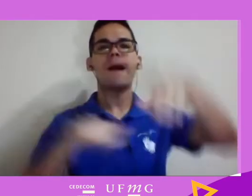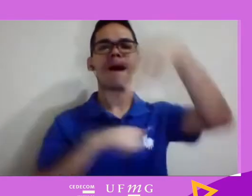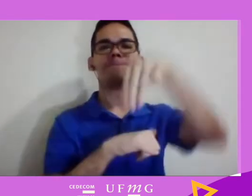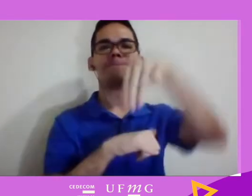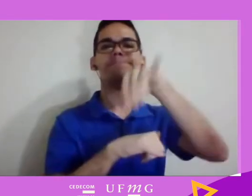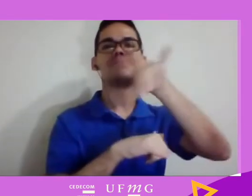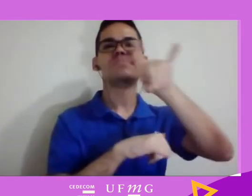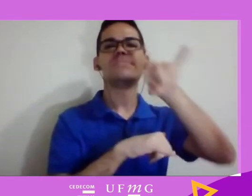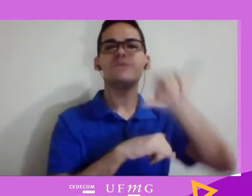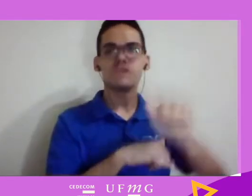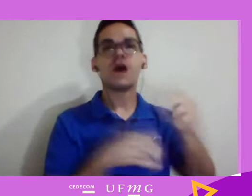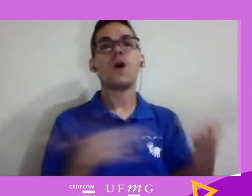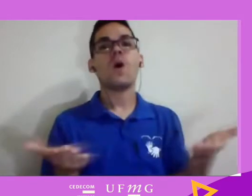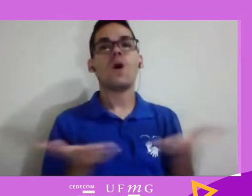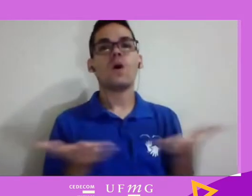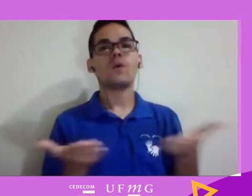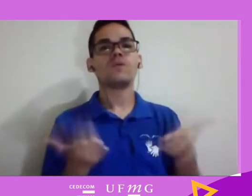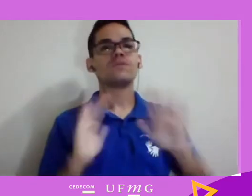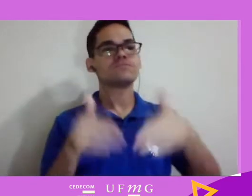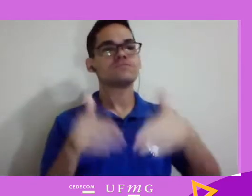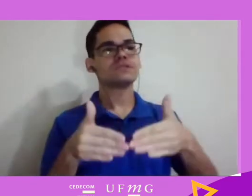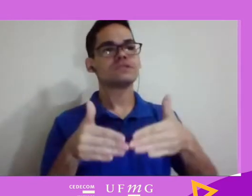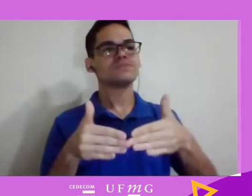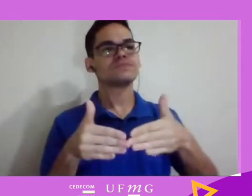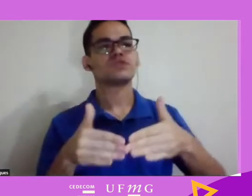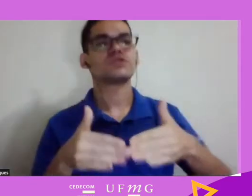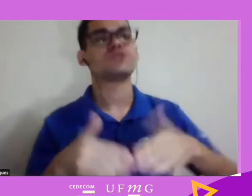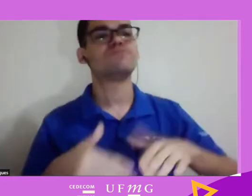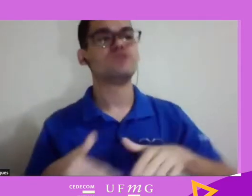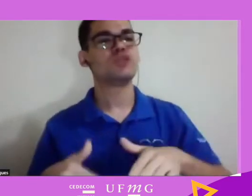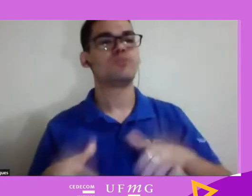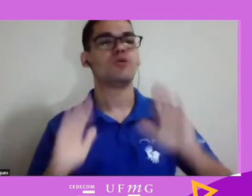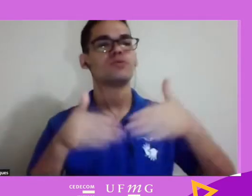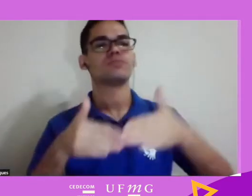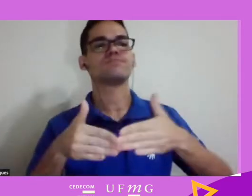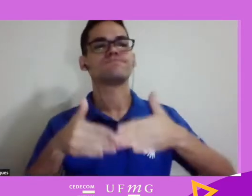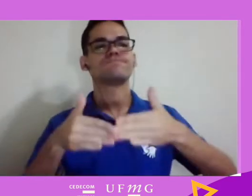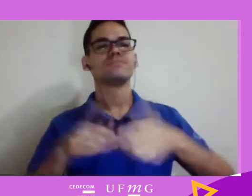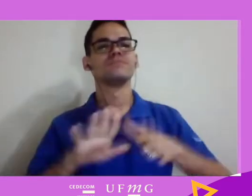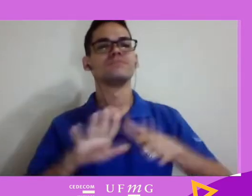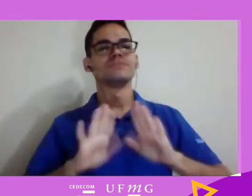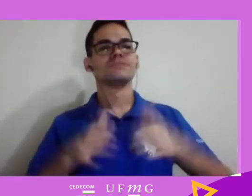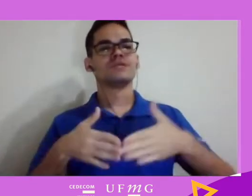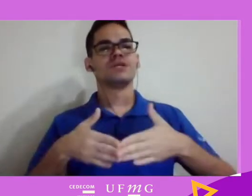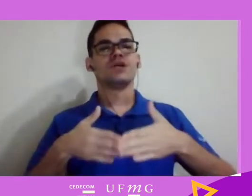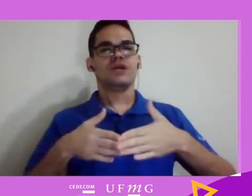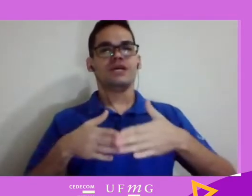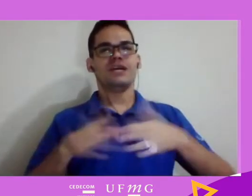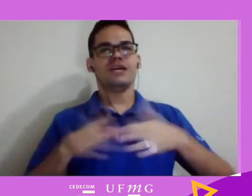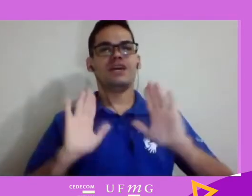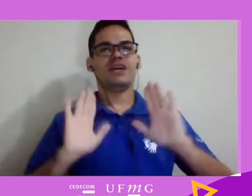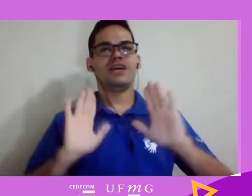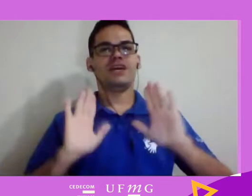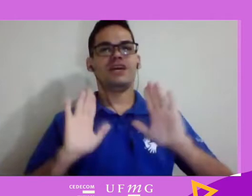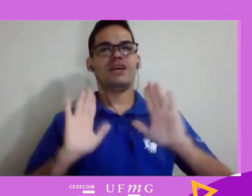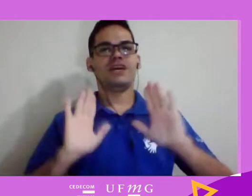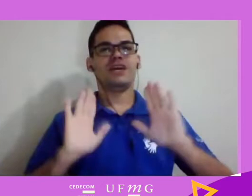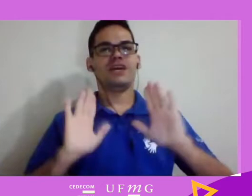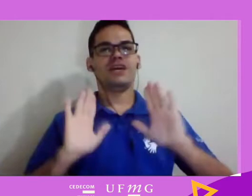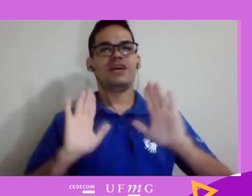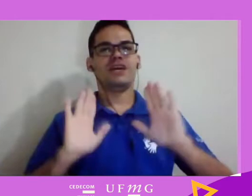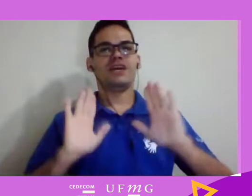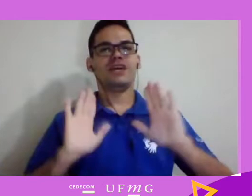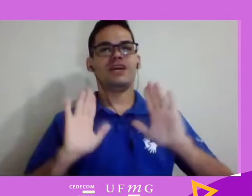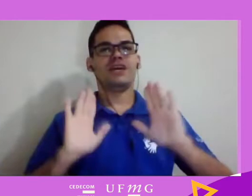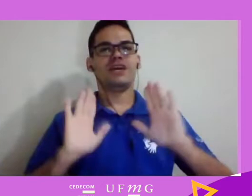de pandemia, voltada para a questão da sustentabilidade. Uhum. Professora, você comentou logo no início da